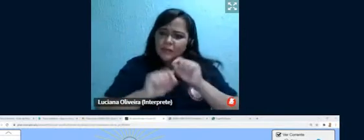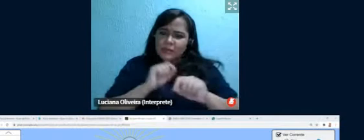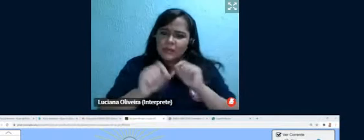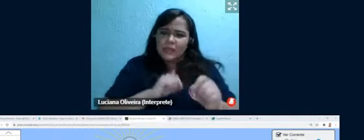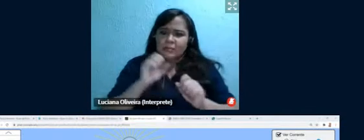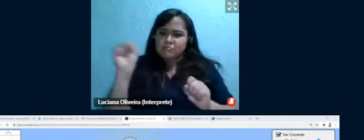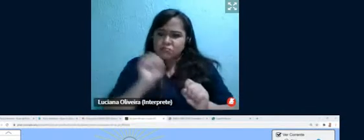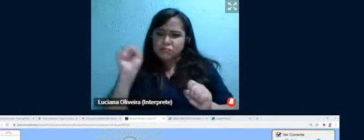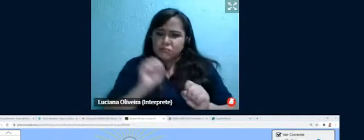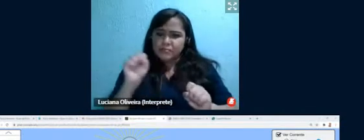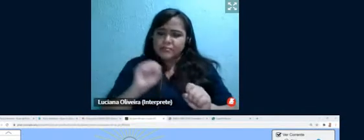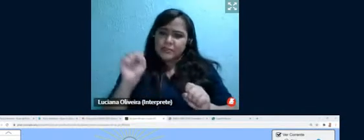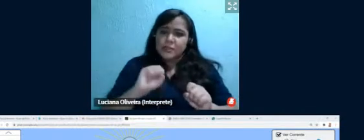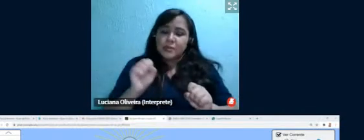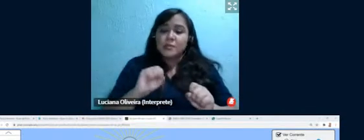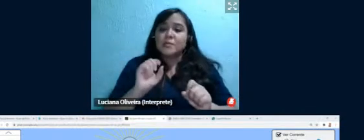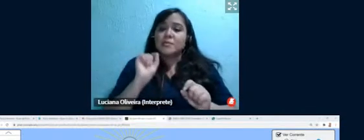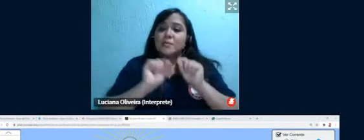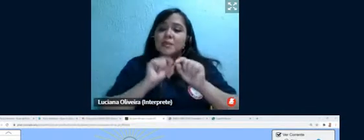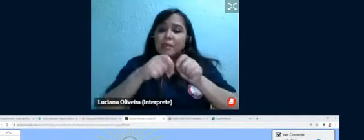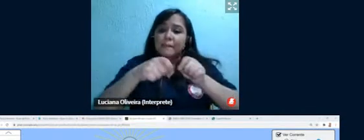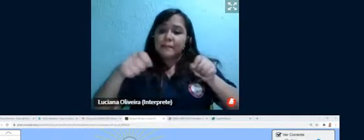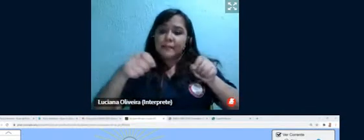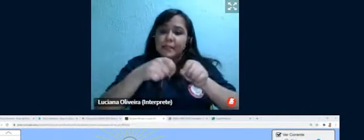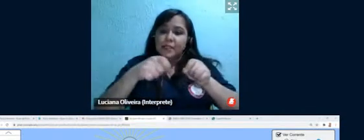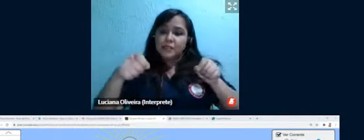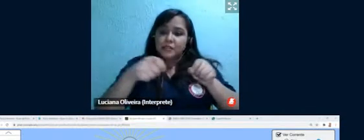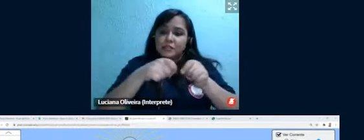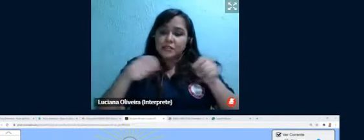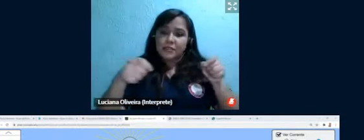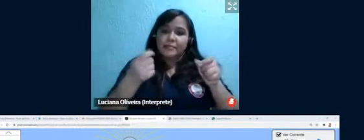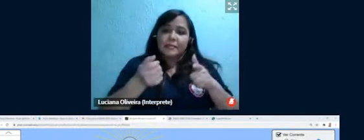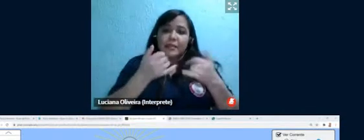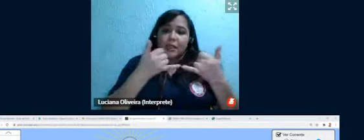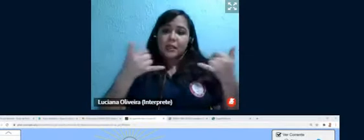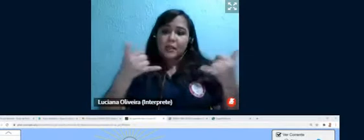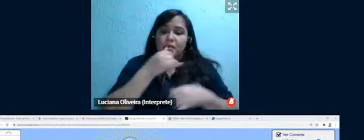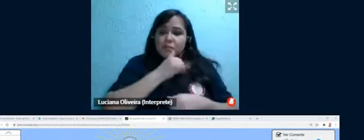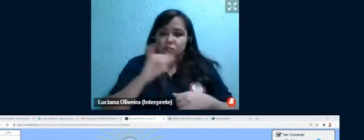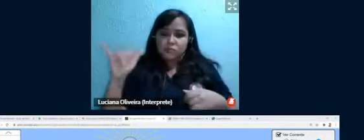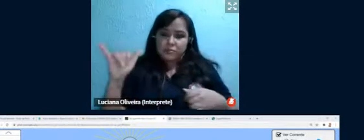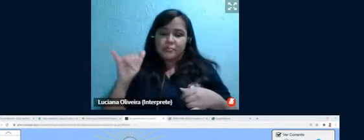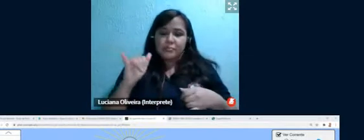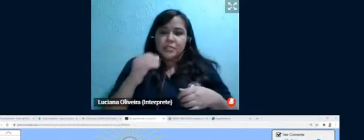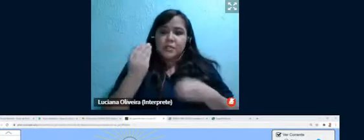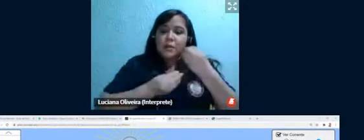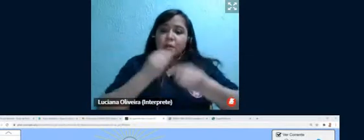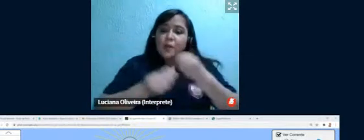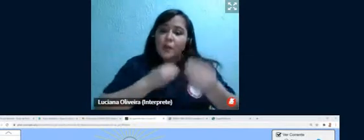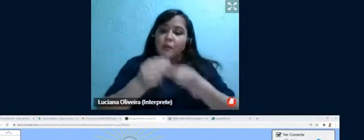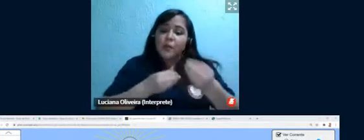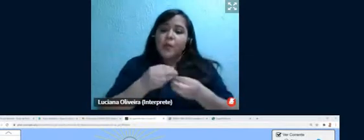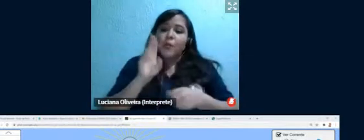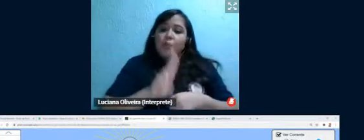elétrica. E a gente pode medir esta corrente elétrica utilizando um amperímetro. Então,